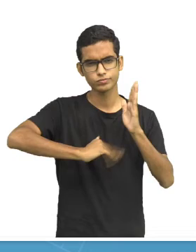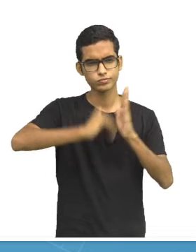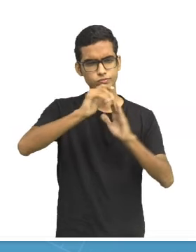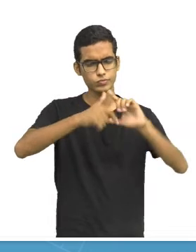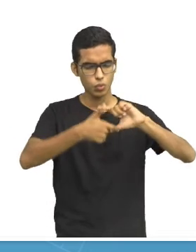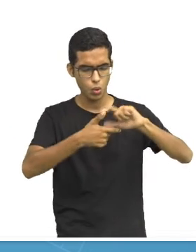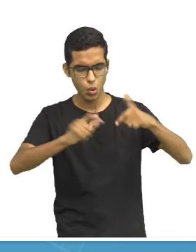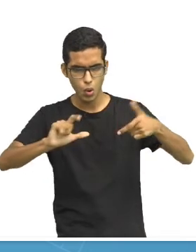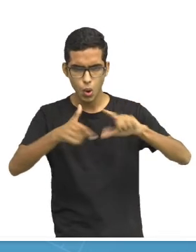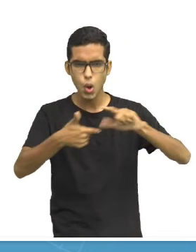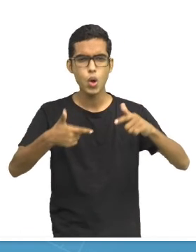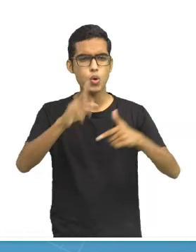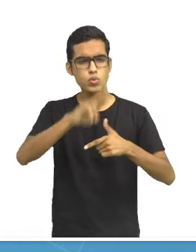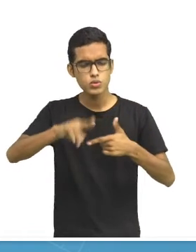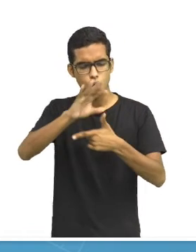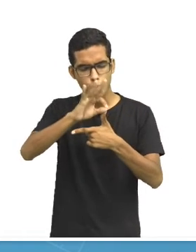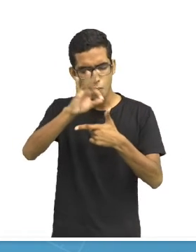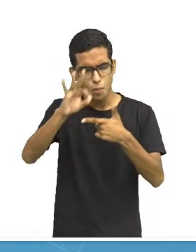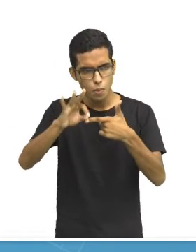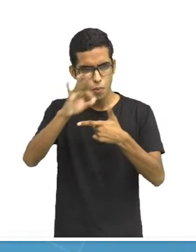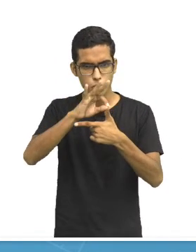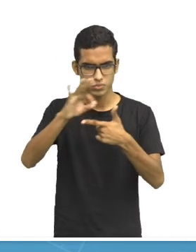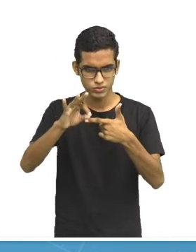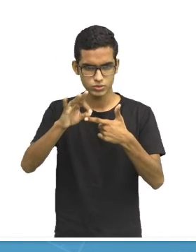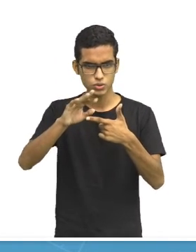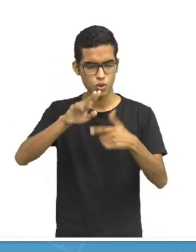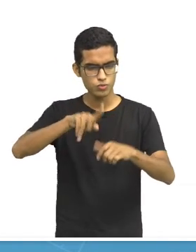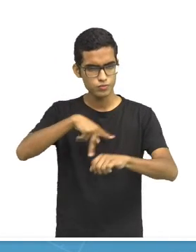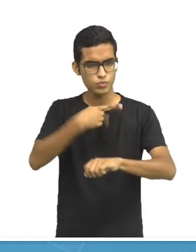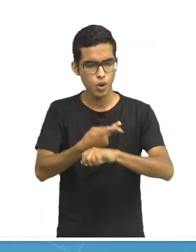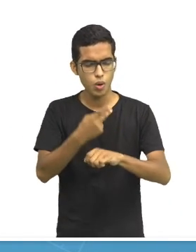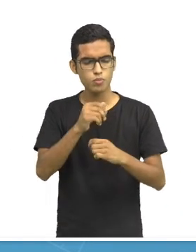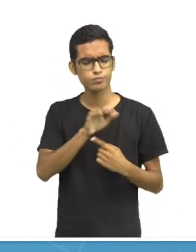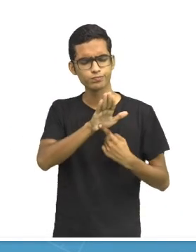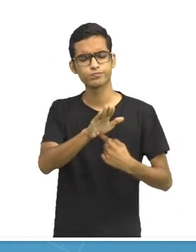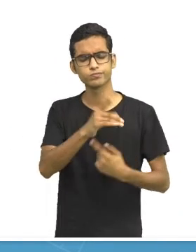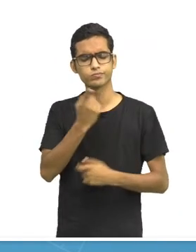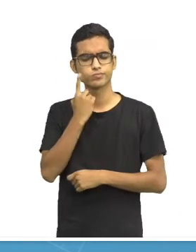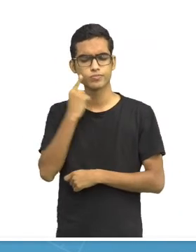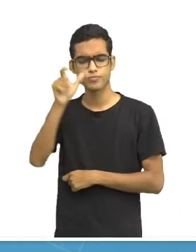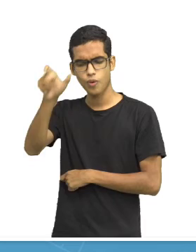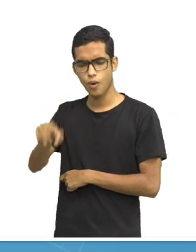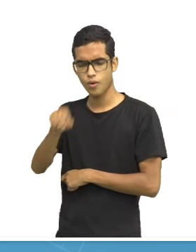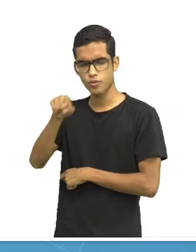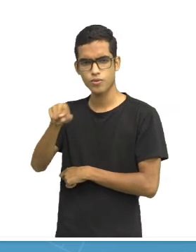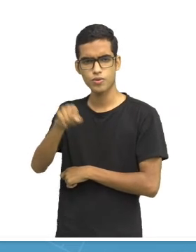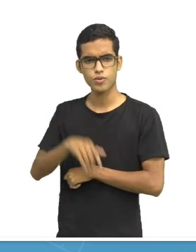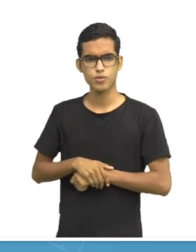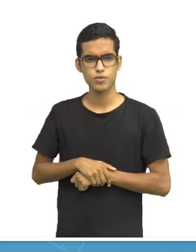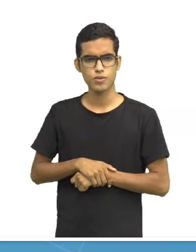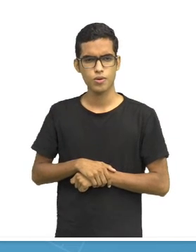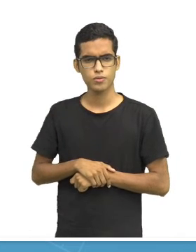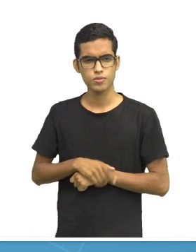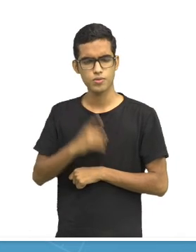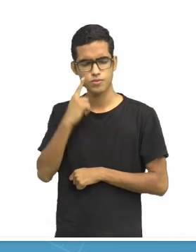forma de figura geométrica. Então, a partir de uma exposição dele, Pablo Picasso, Georges Braque,